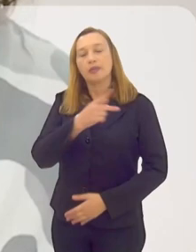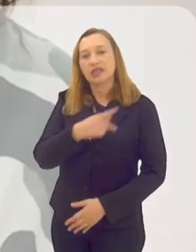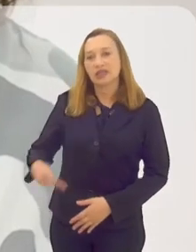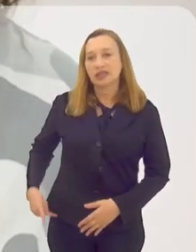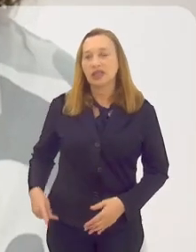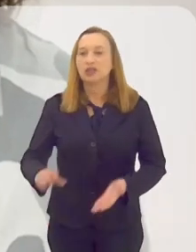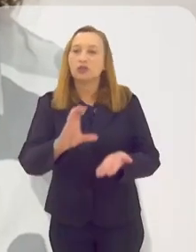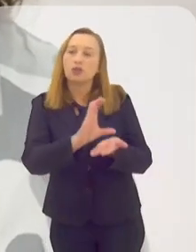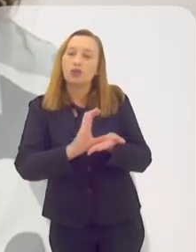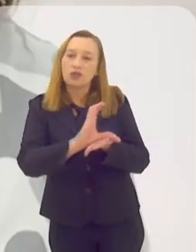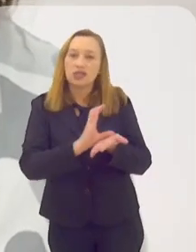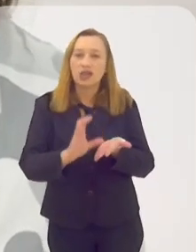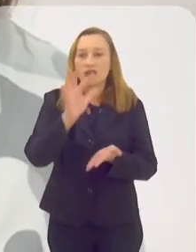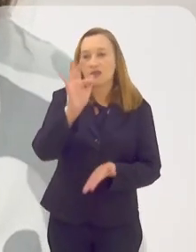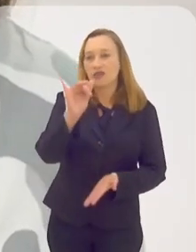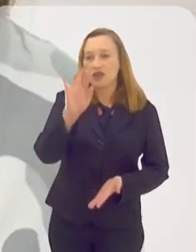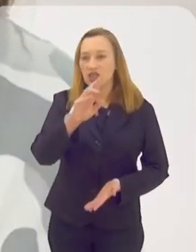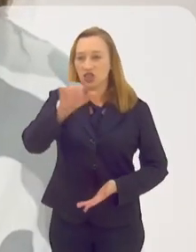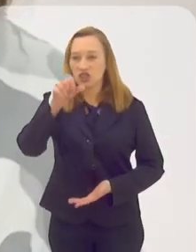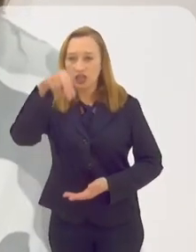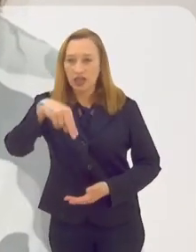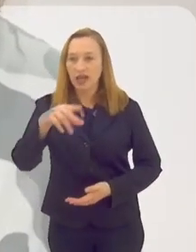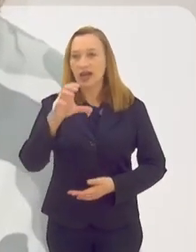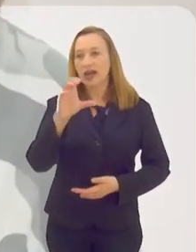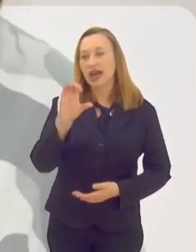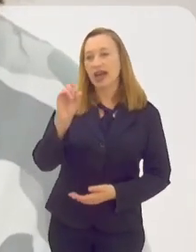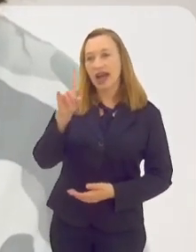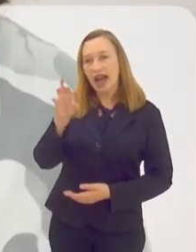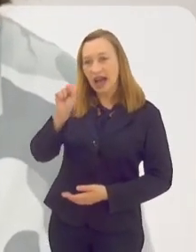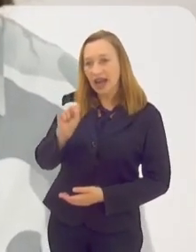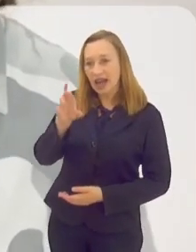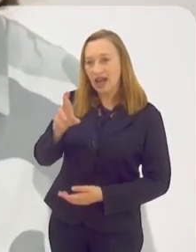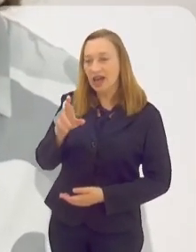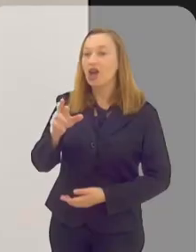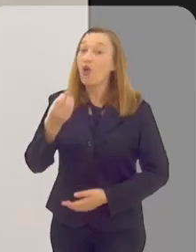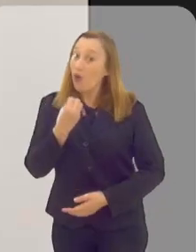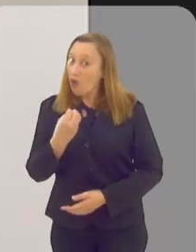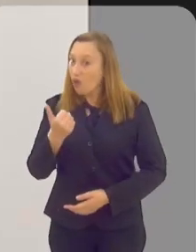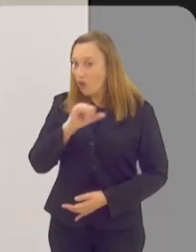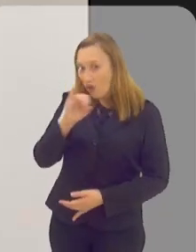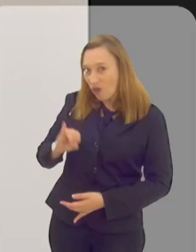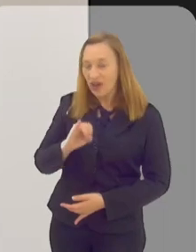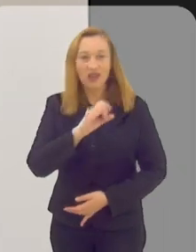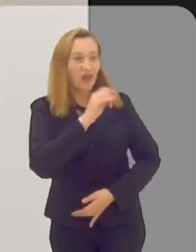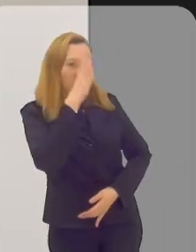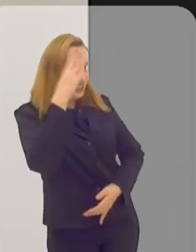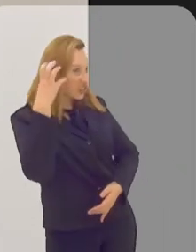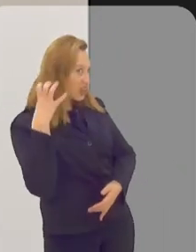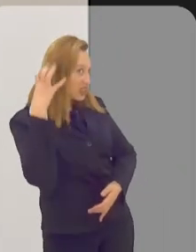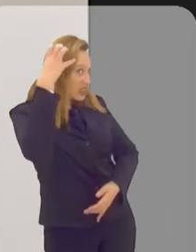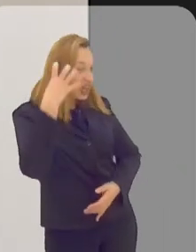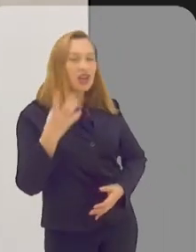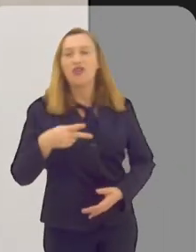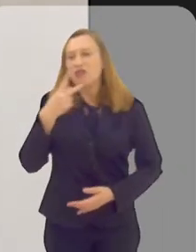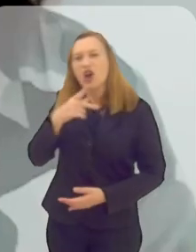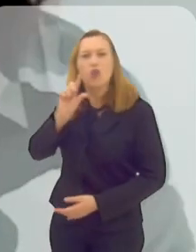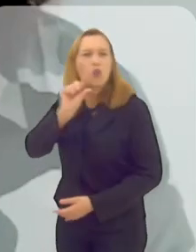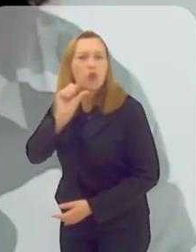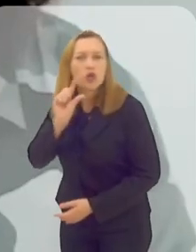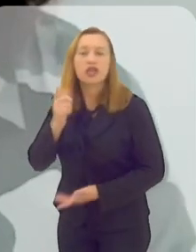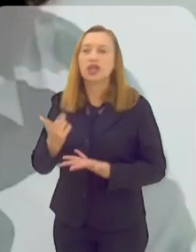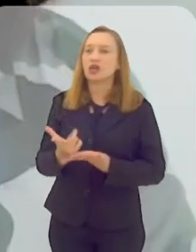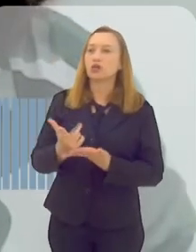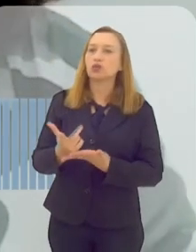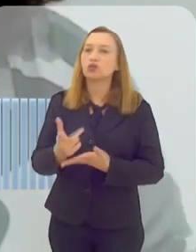Comigo a presidente do Conselho Firjan de Mulheres, Carla Pinheiro. Oi, Carla. Oi, Geisa. Que bom estar aqui. Carla, conta um